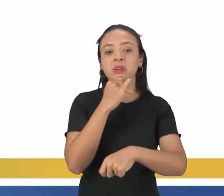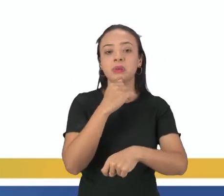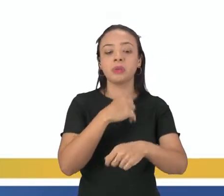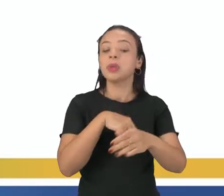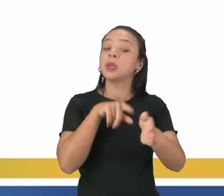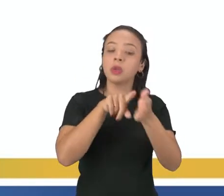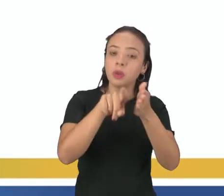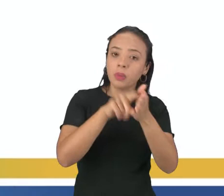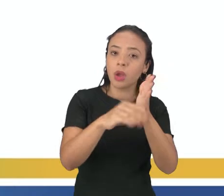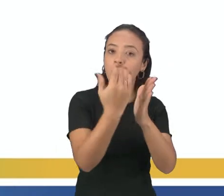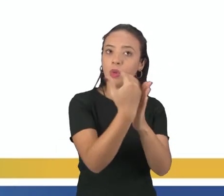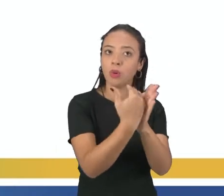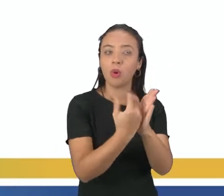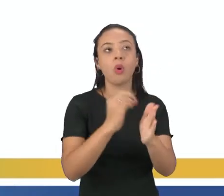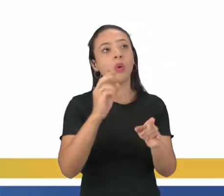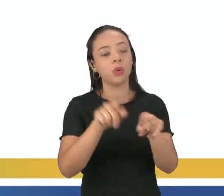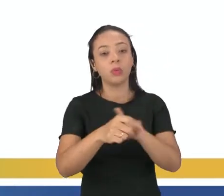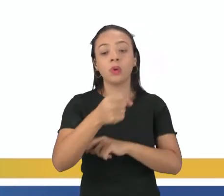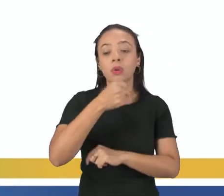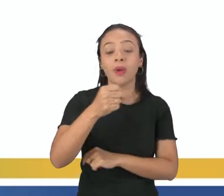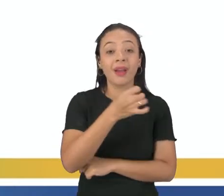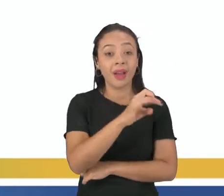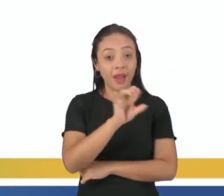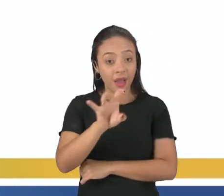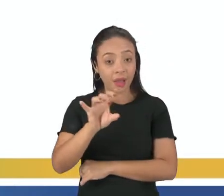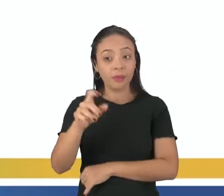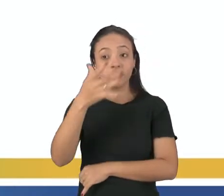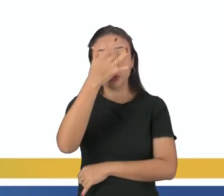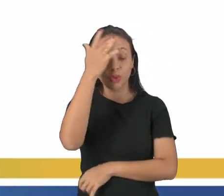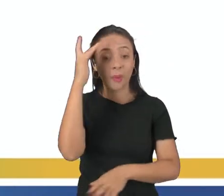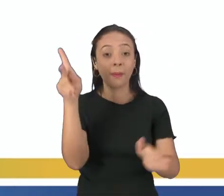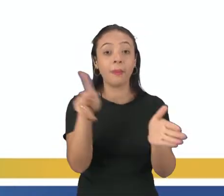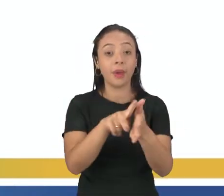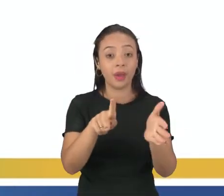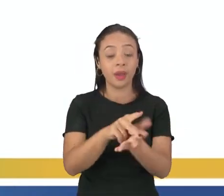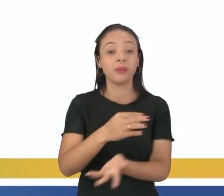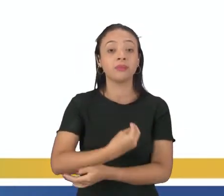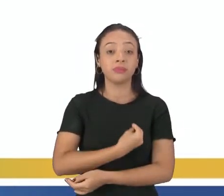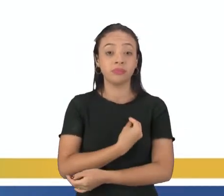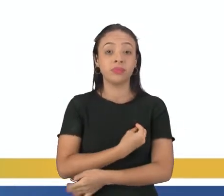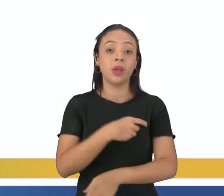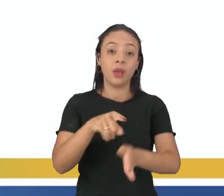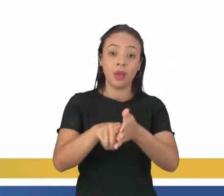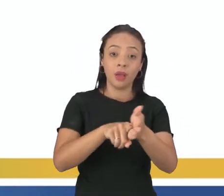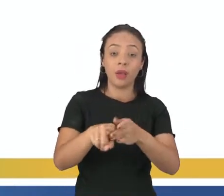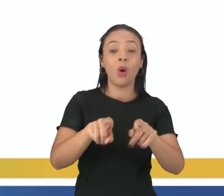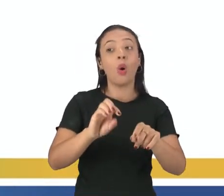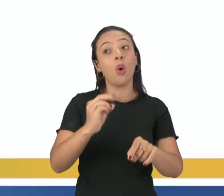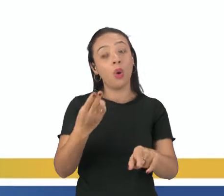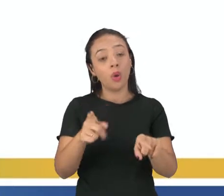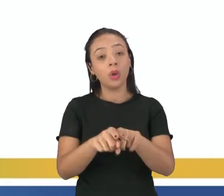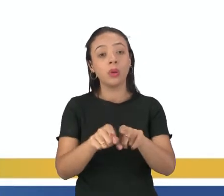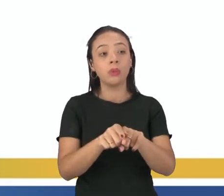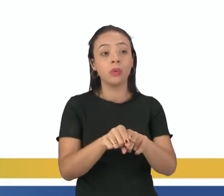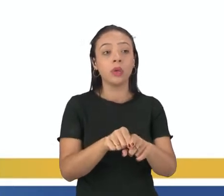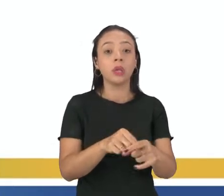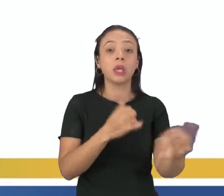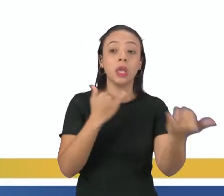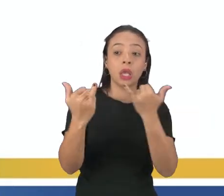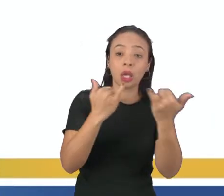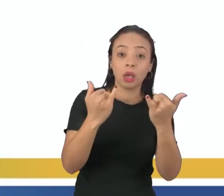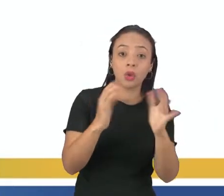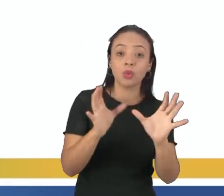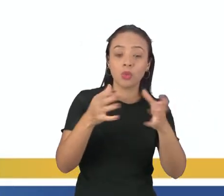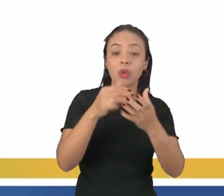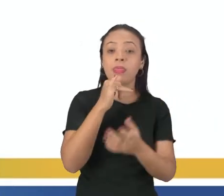questionário ou uma entrevista com cada participante da pesquisa, ou fazendo a coleta dos dados de maneira coletiva. Ou seja, por exemplo,